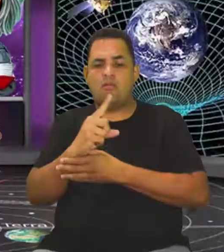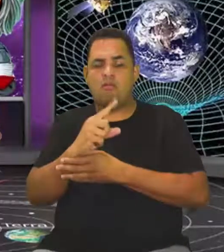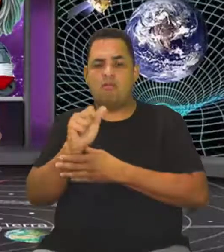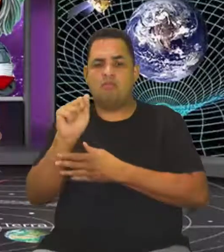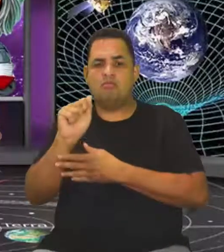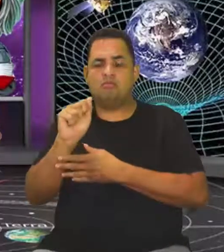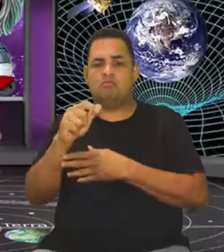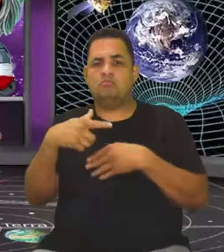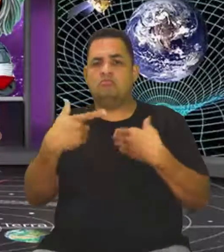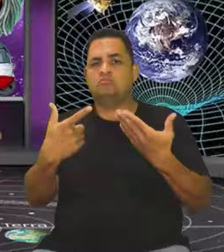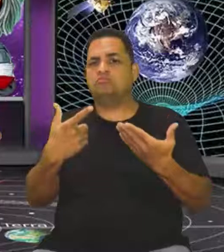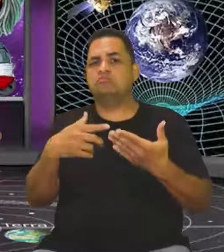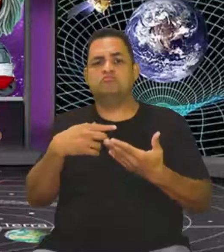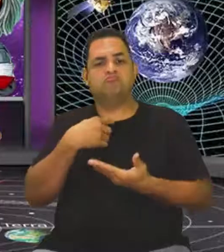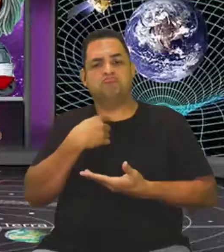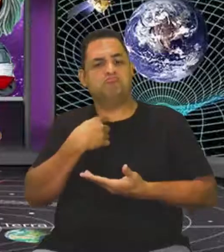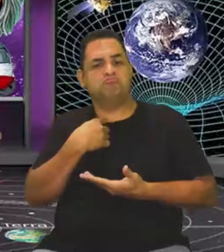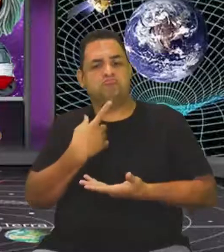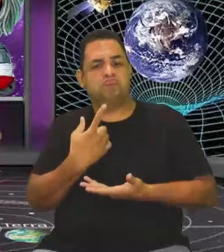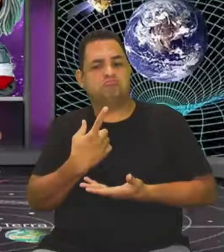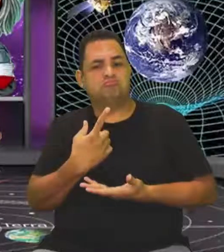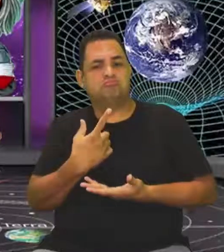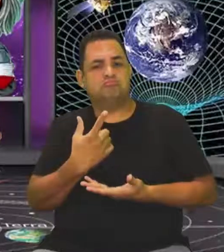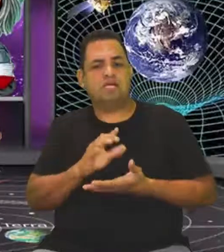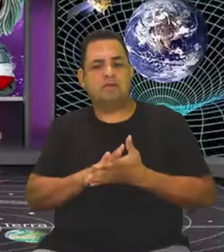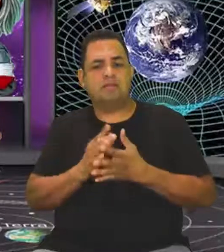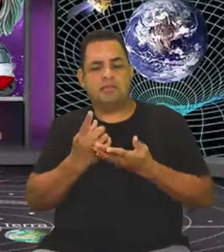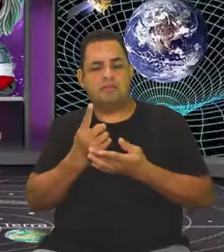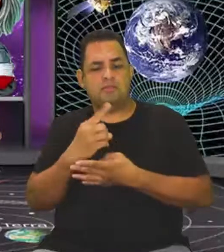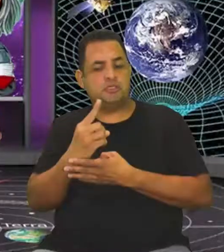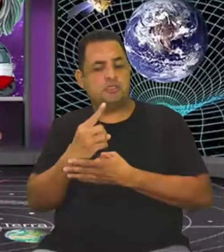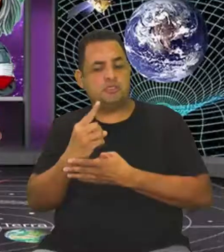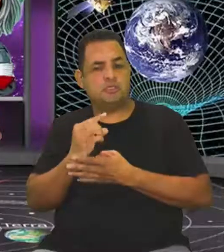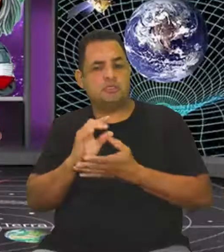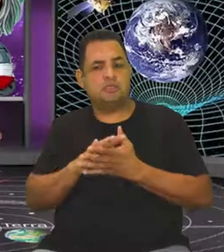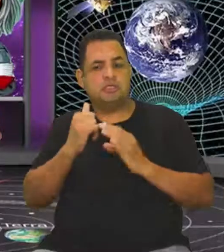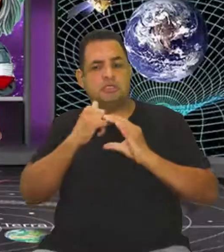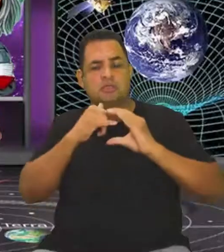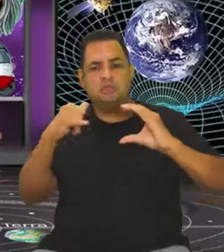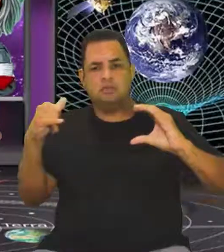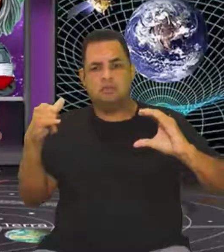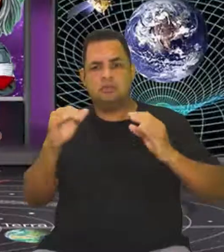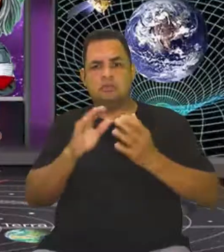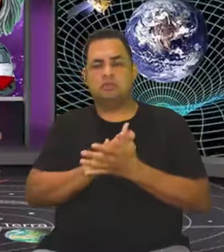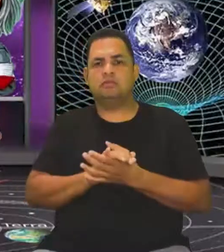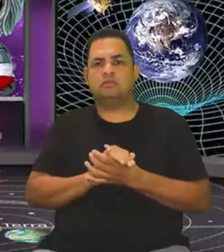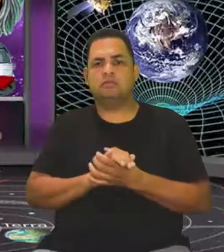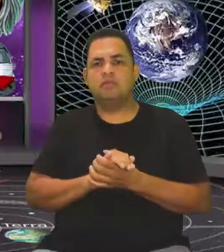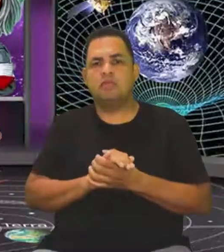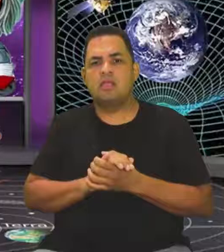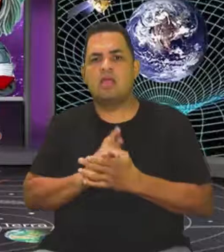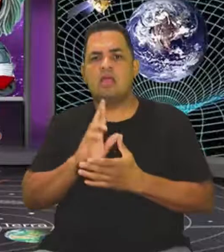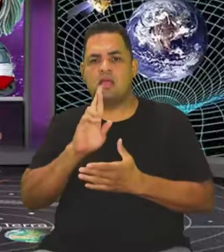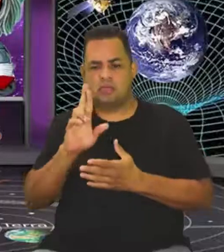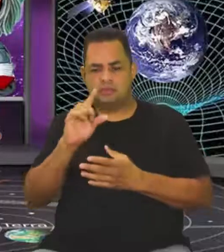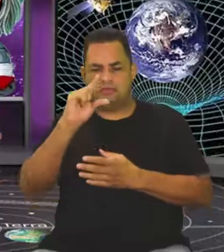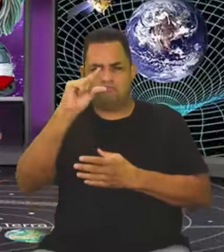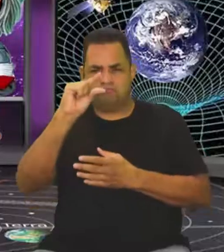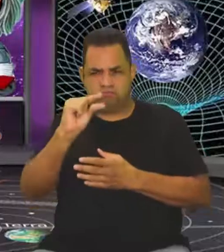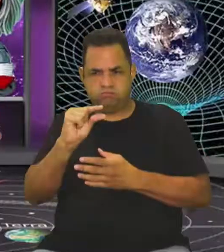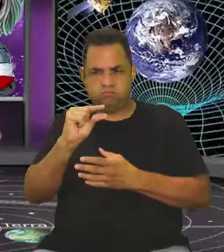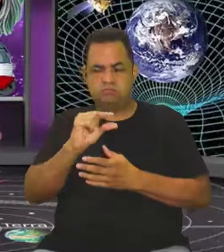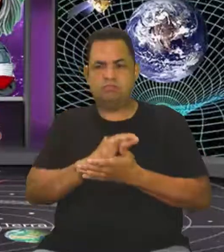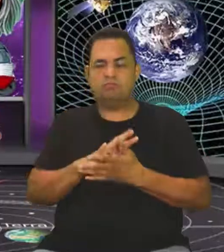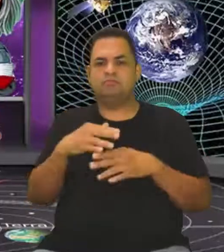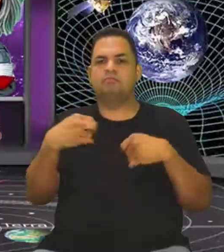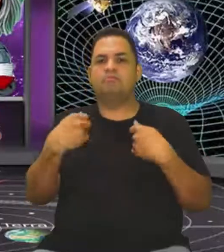muita resistência, porque senão não vou conseguir tirar essa medida de corrente. Então a resistência do amperímetro tem que ser bem pequenininha